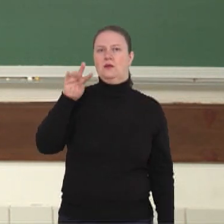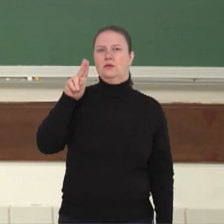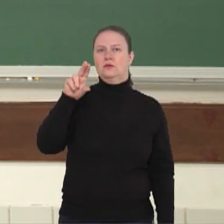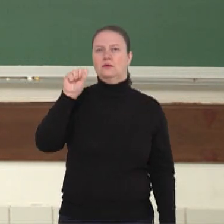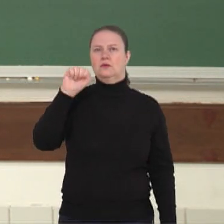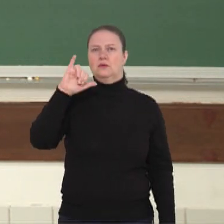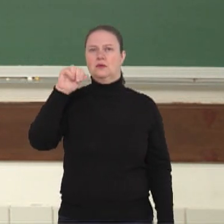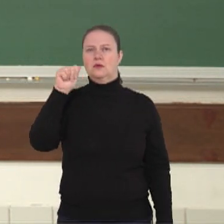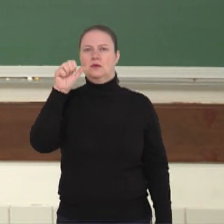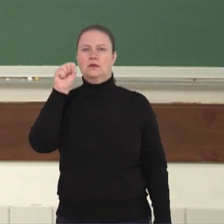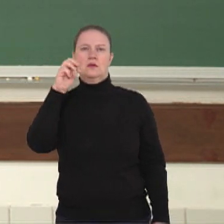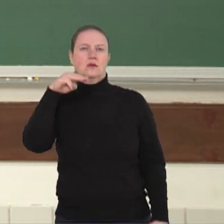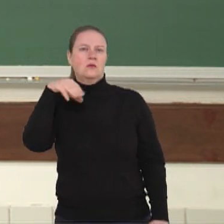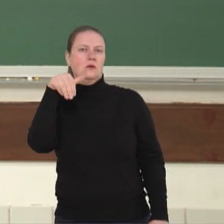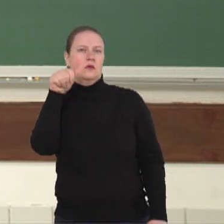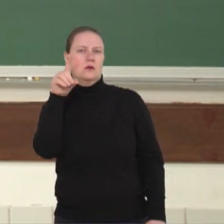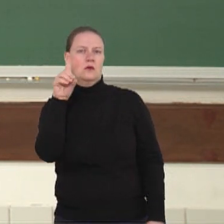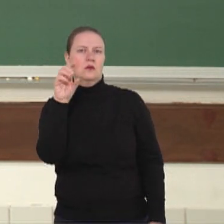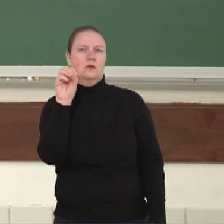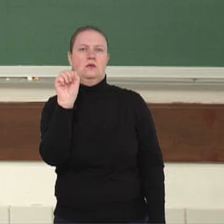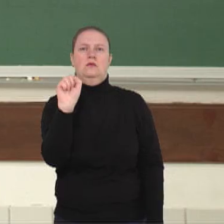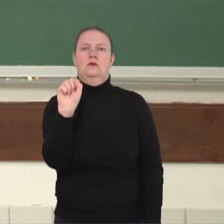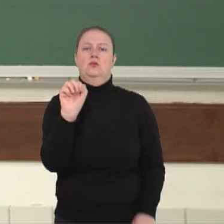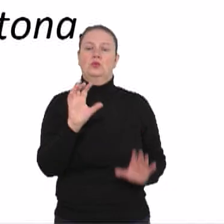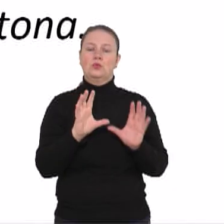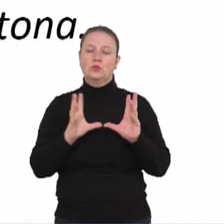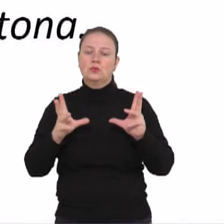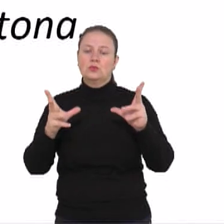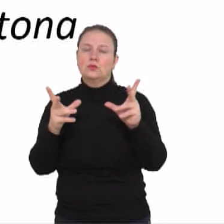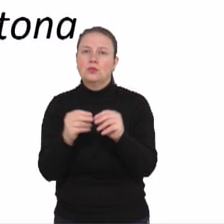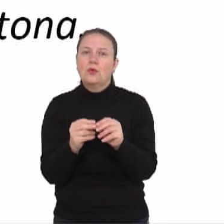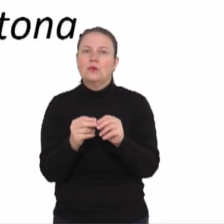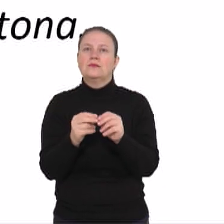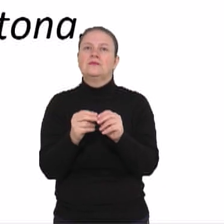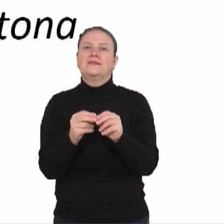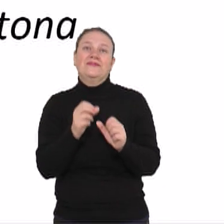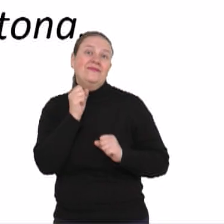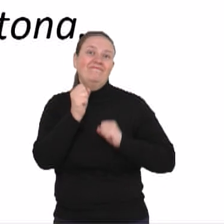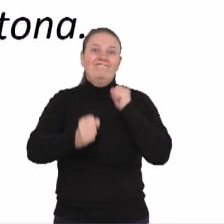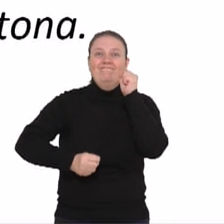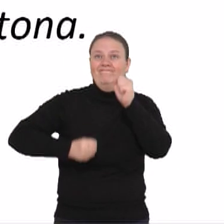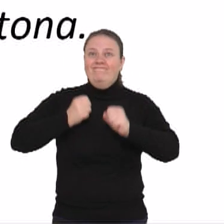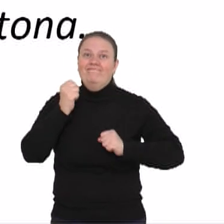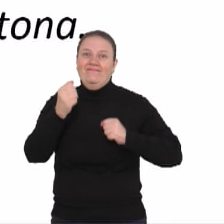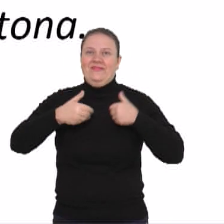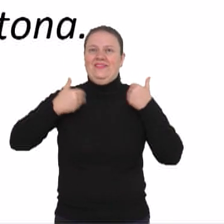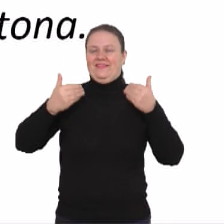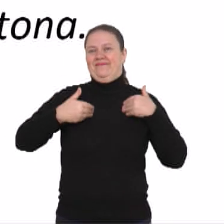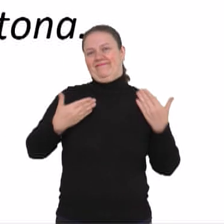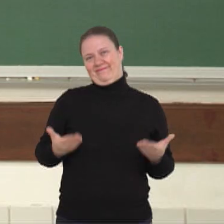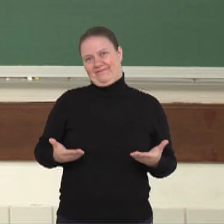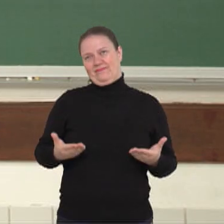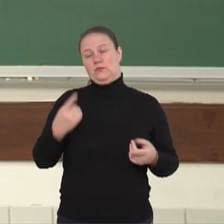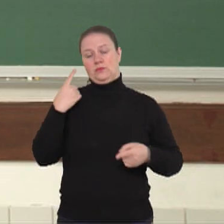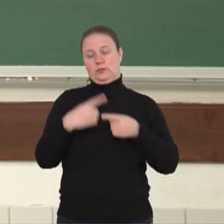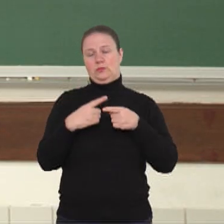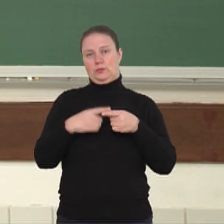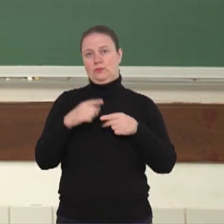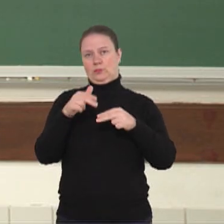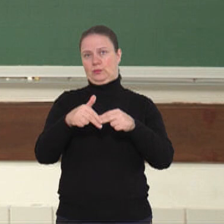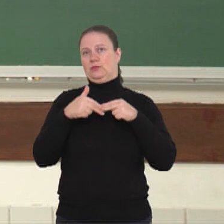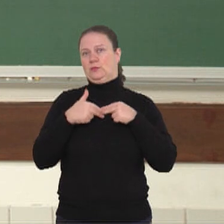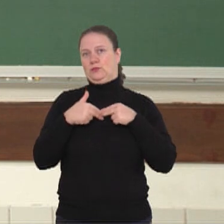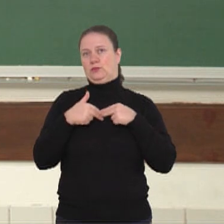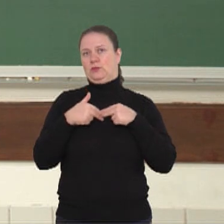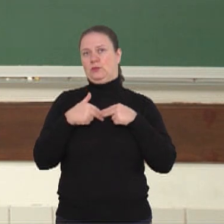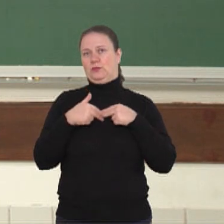essa palavra, ela é uma característica, é um estado desse todos aqui. E por isso, dentro da sintaxe, a gente vai chamar